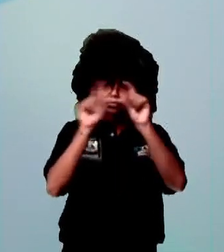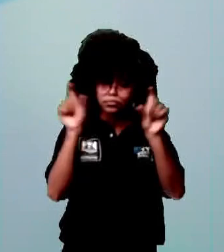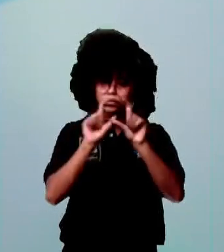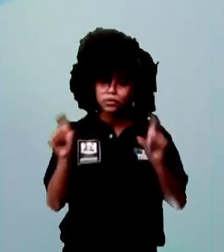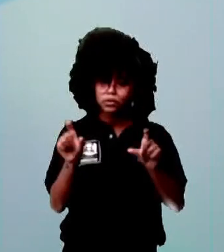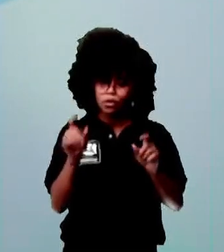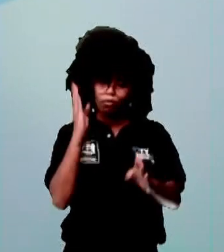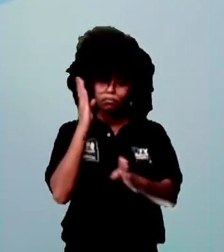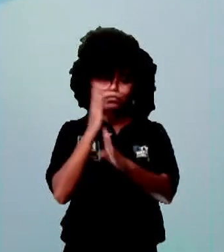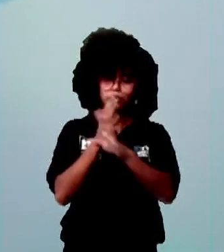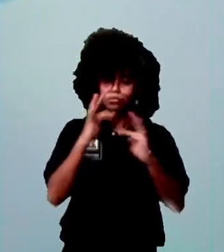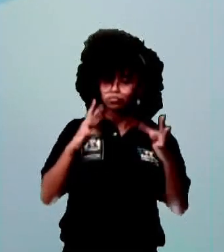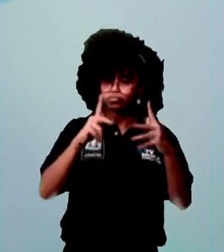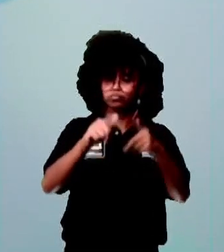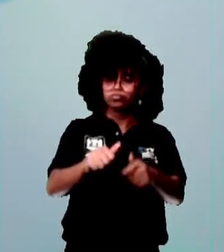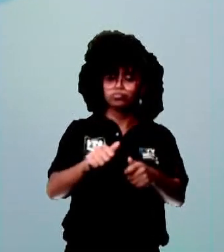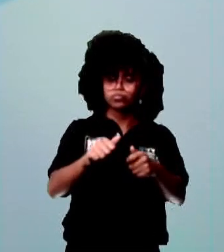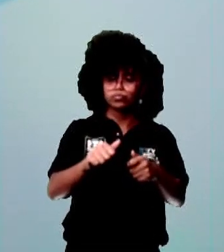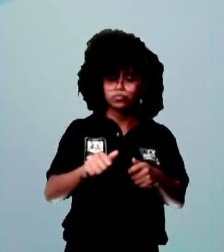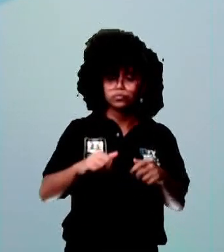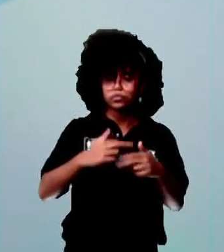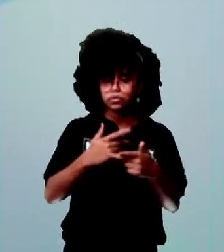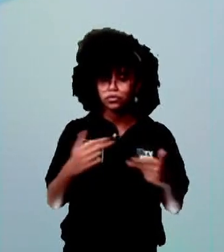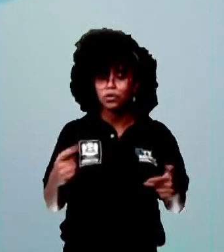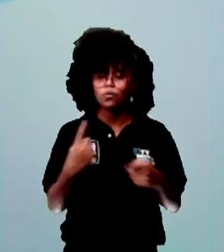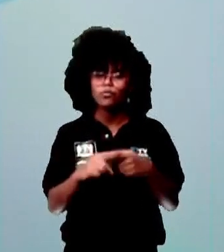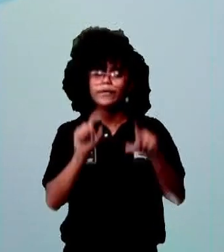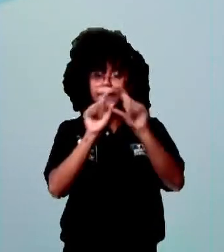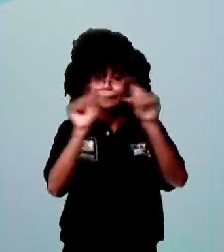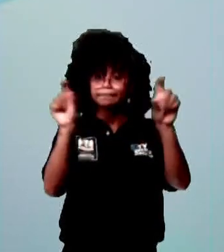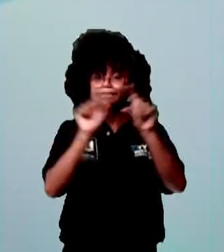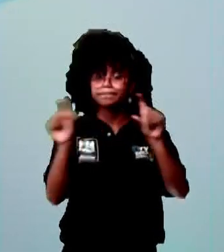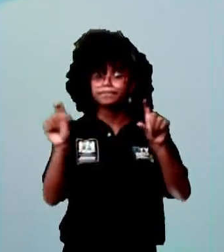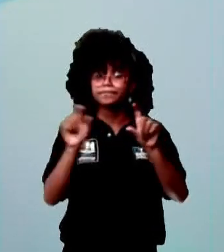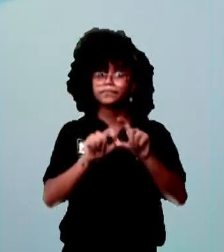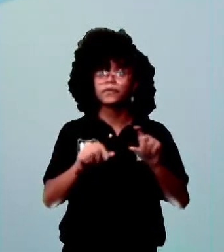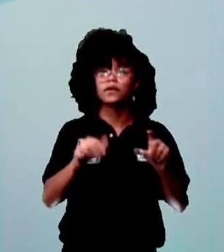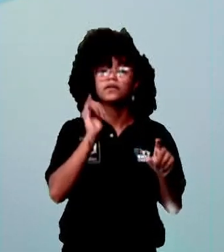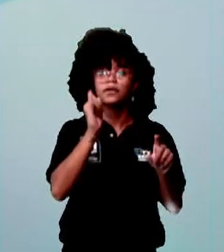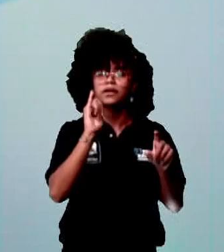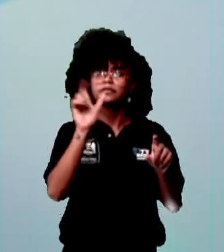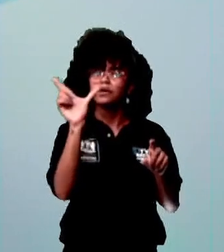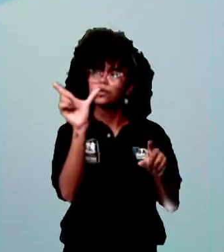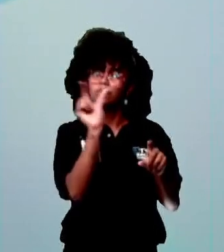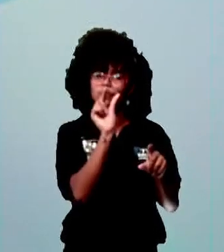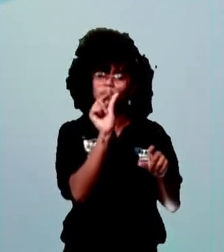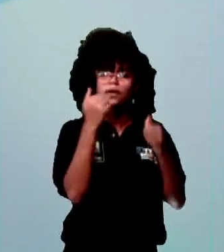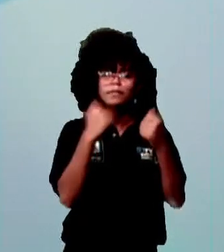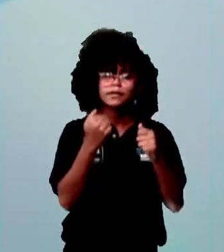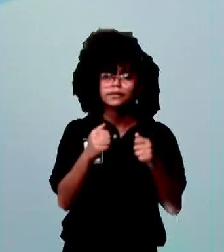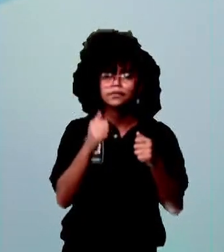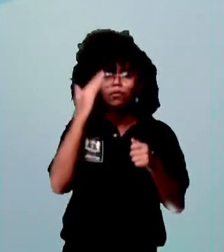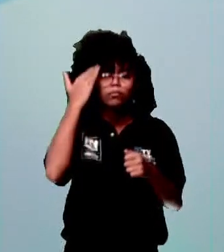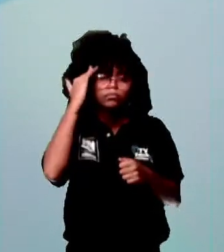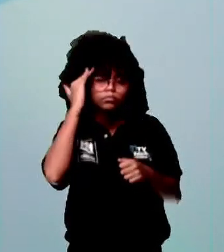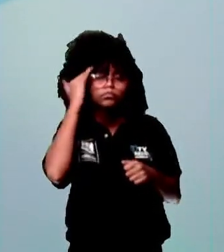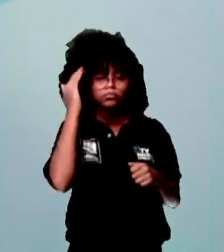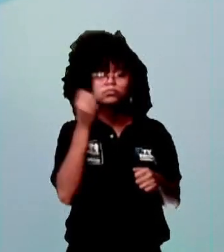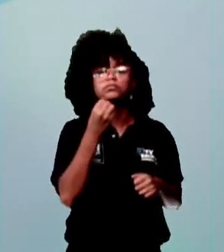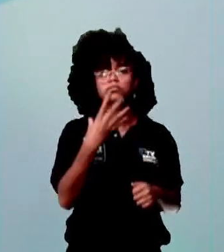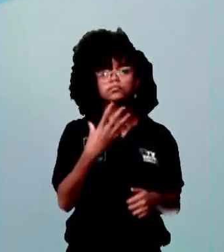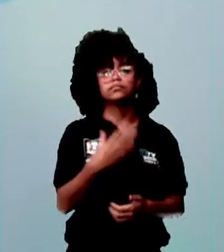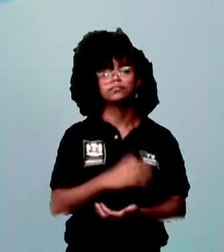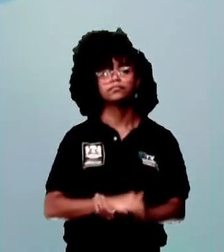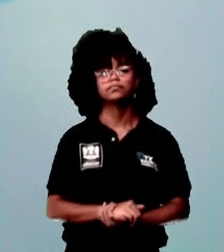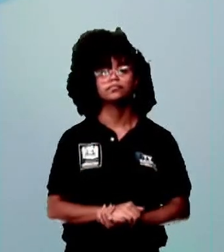seus elementos, porque sendo uma narrativa curta, nós precisamos nos apegar a todos os elementos para compreendê-la muito bem.